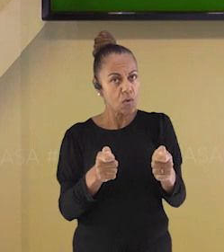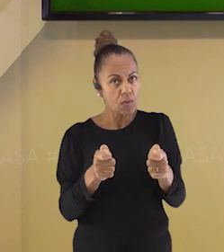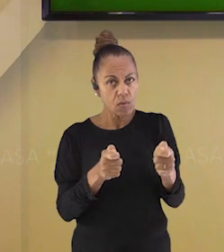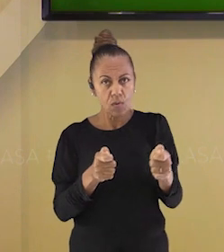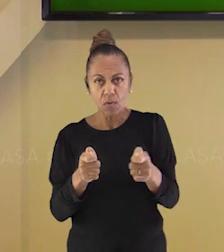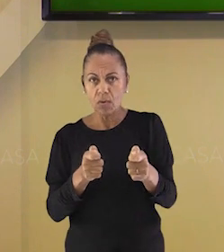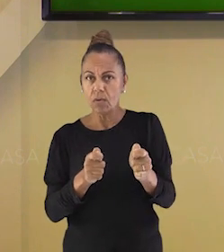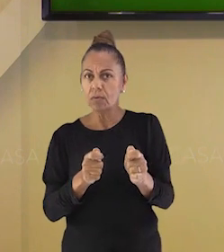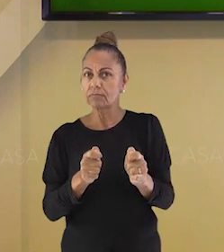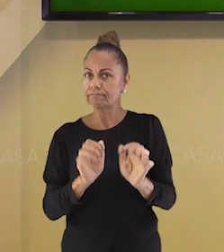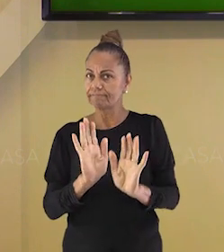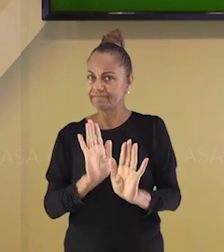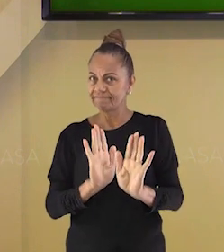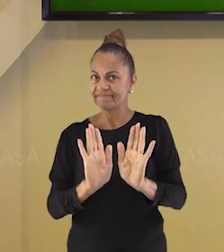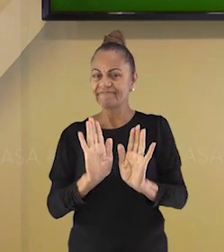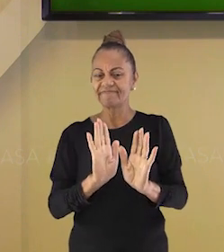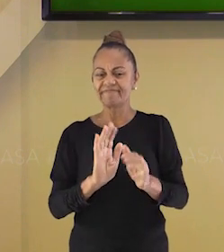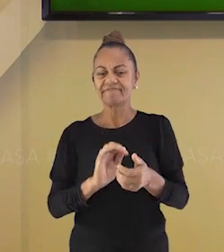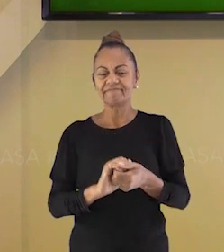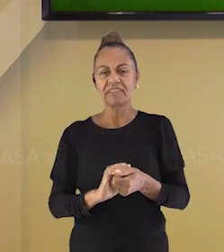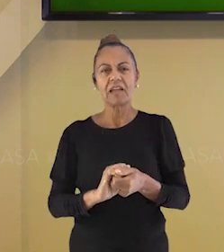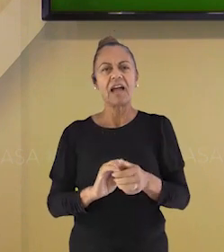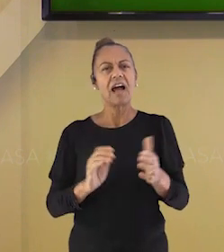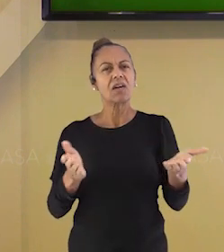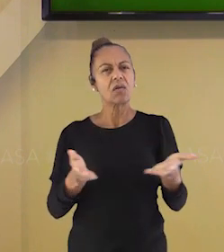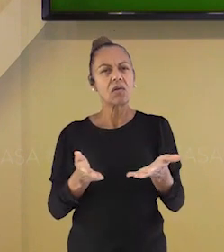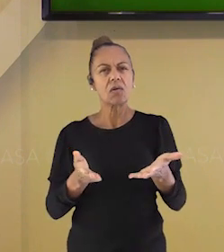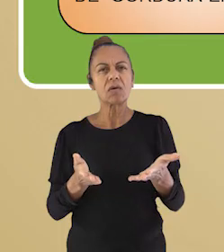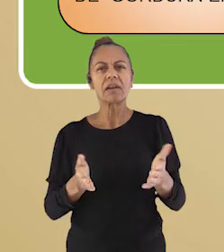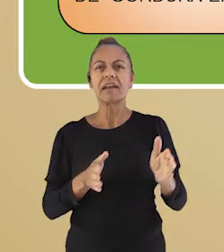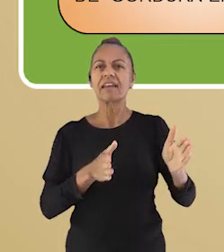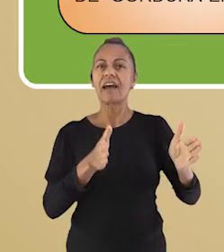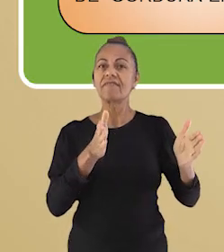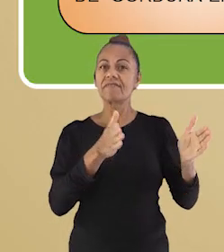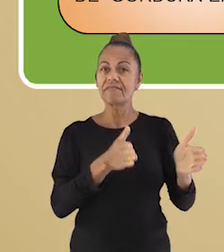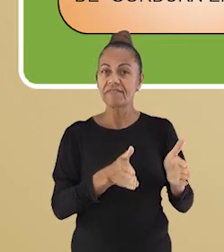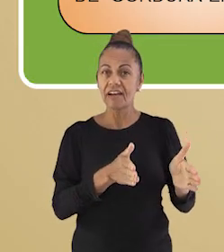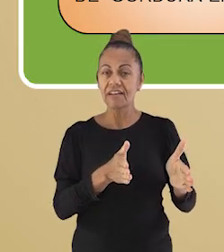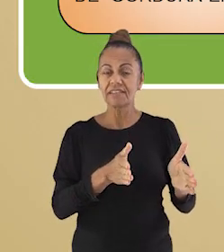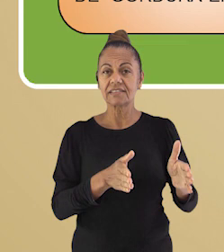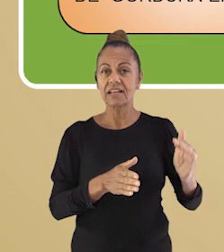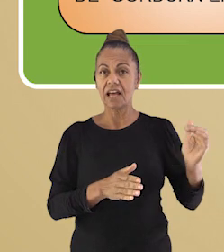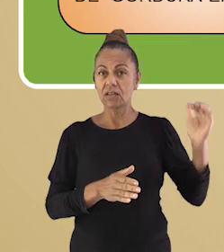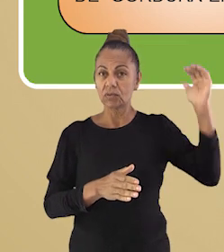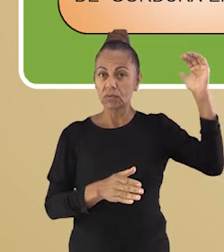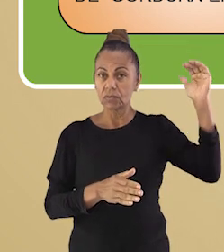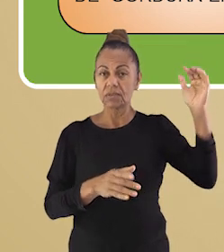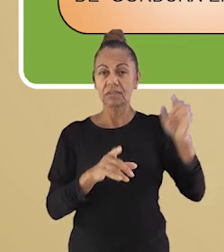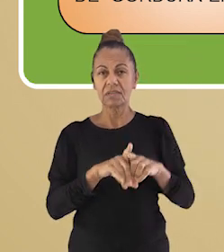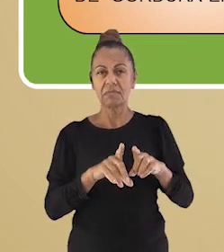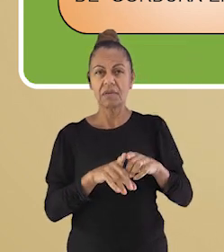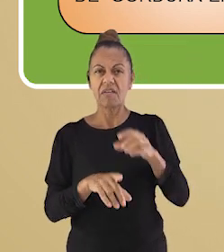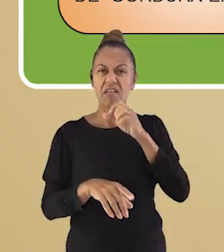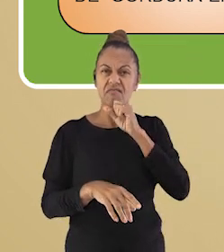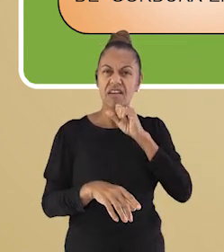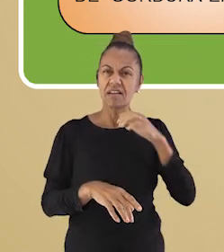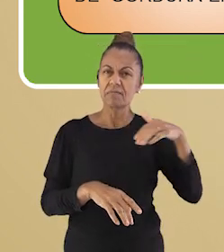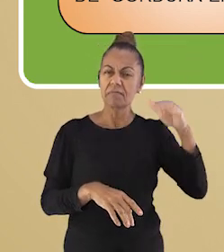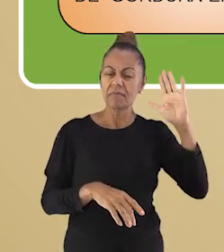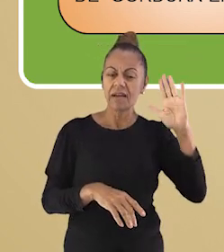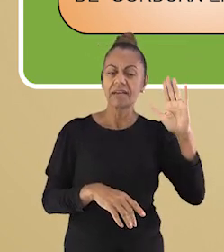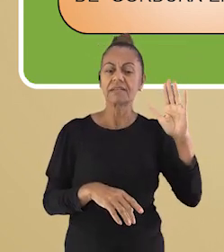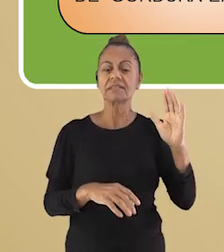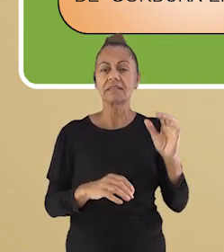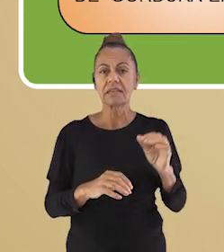que ser consumida de forma moderada e equilibrada, hein? Agora, na fase adulta e na terceira idade,